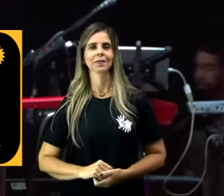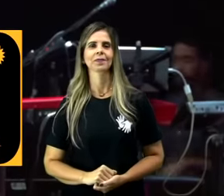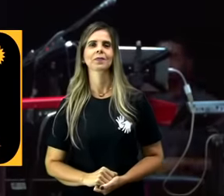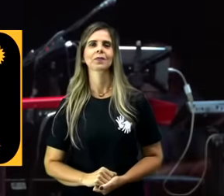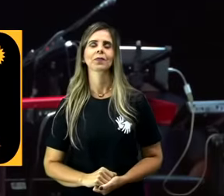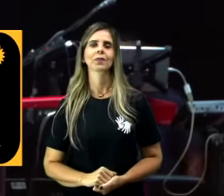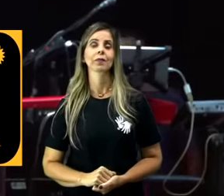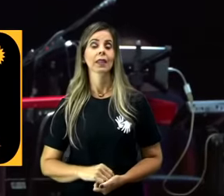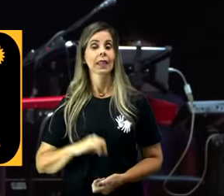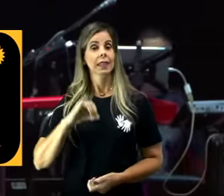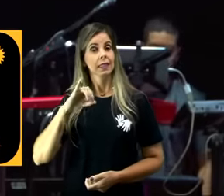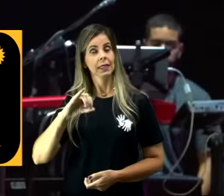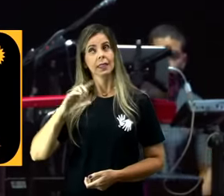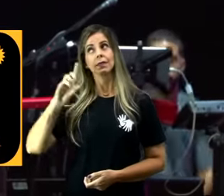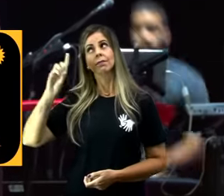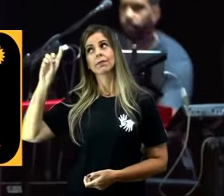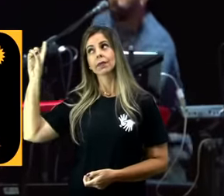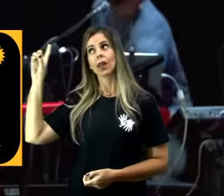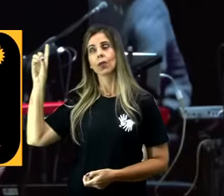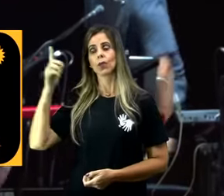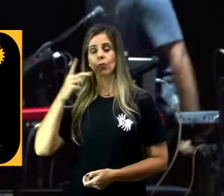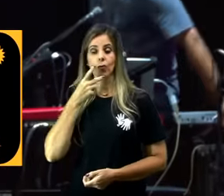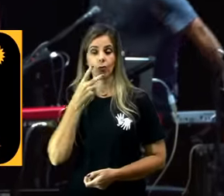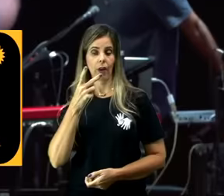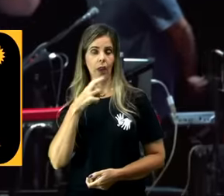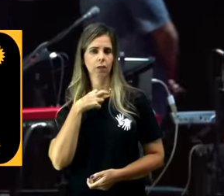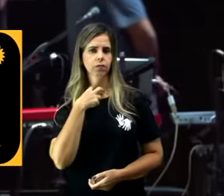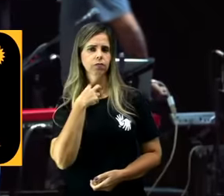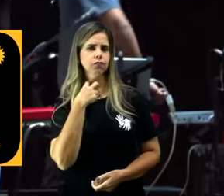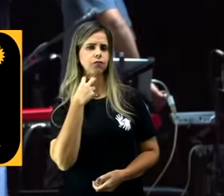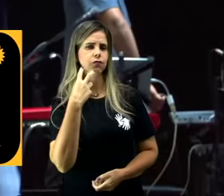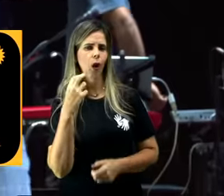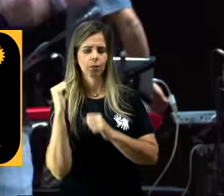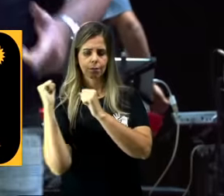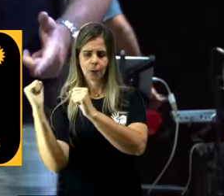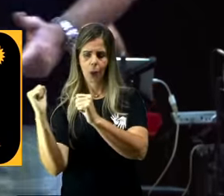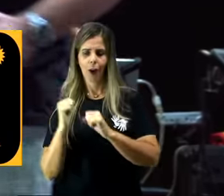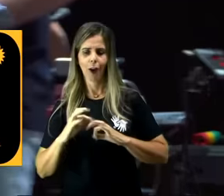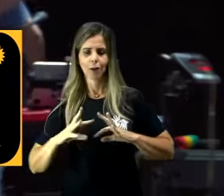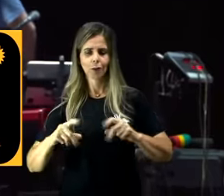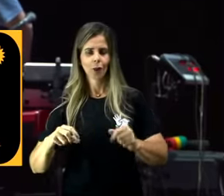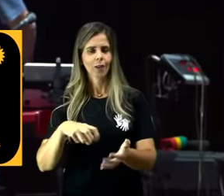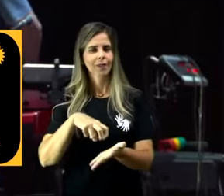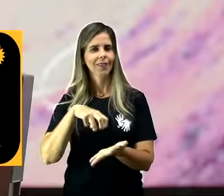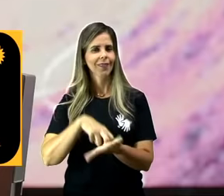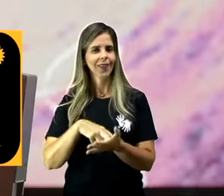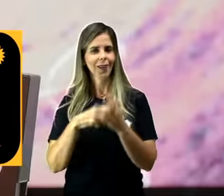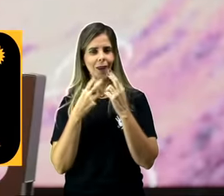Se ele abrir a boca, já era, meu filho. Todo joelho se dobrará, toda língua confessará.